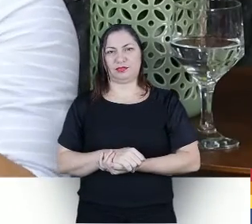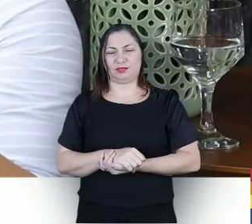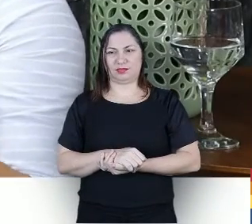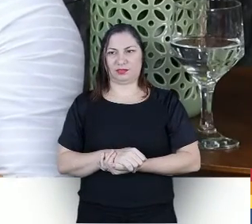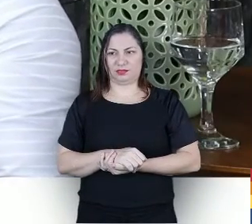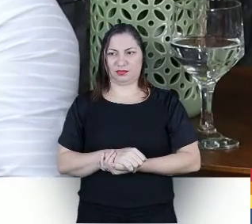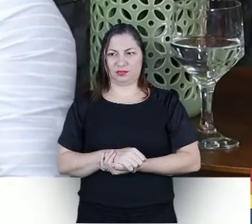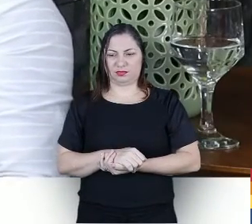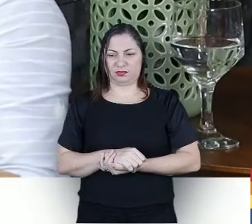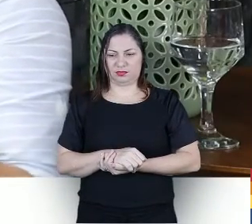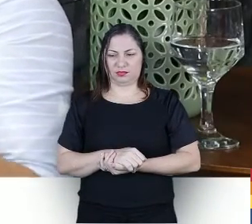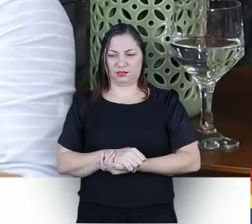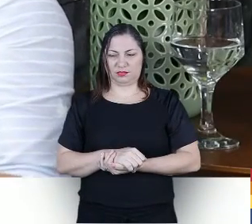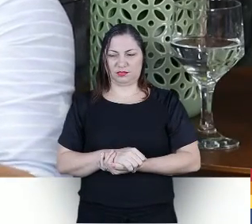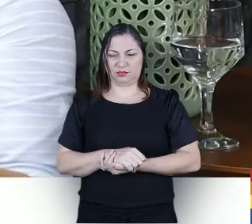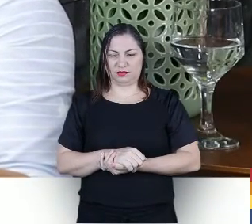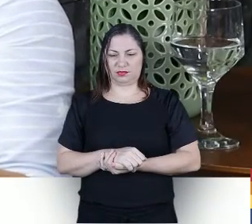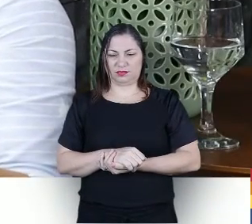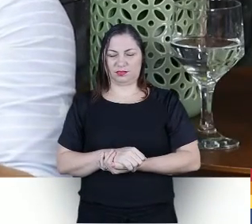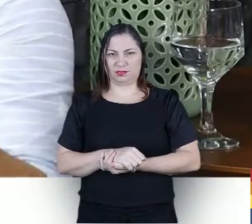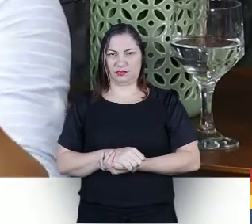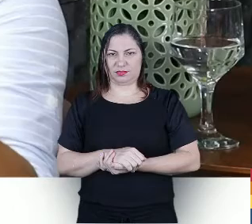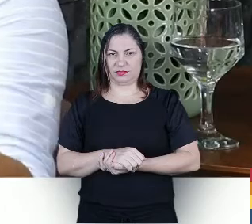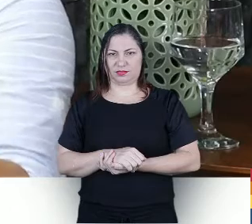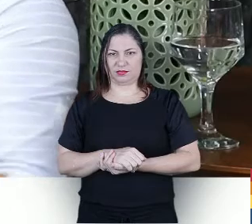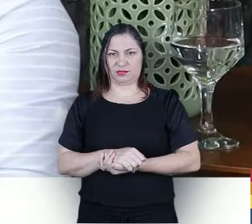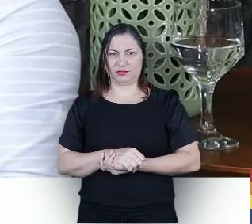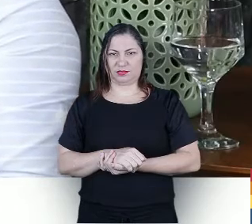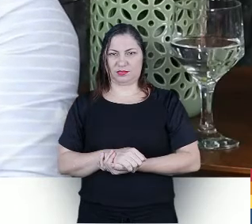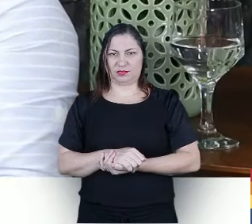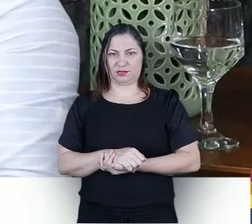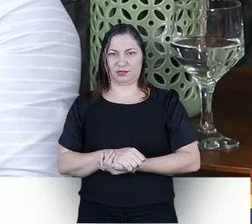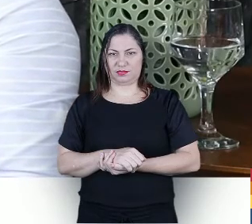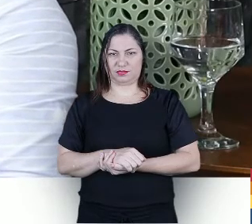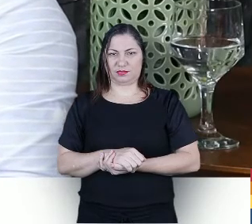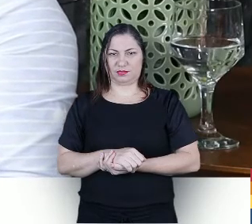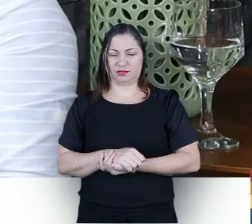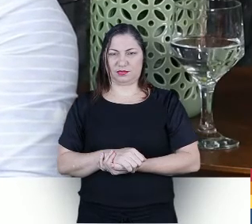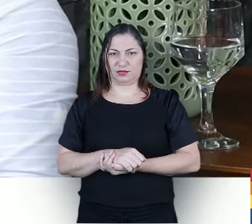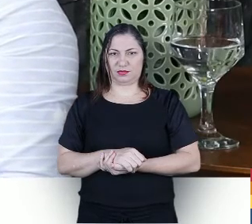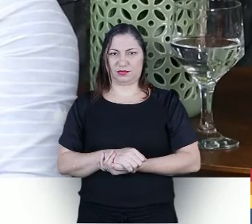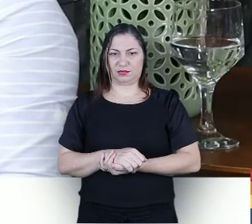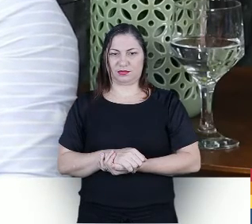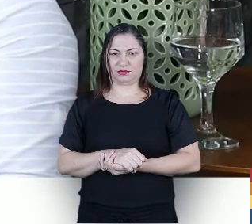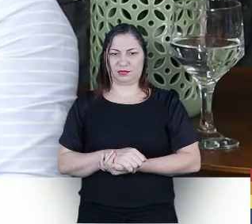uma metodologia em uma produção textual.